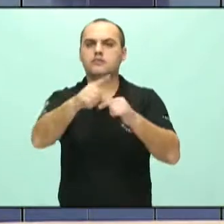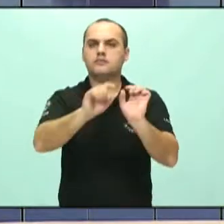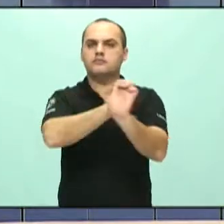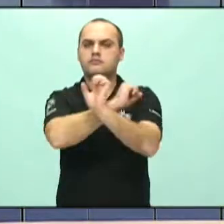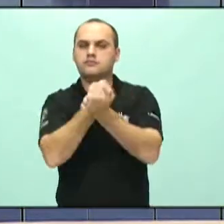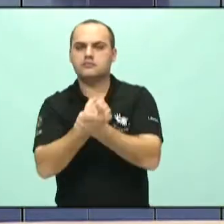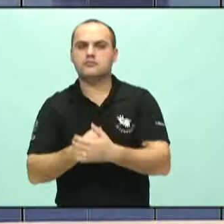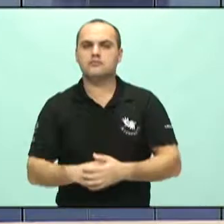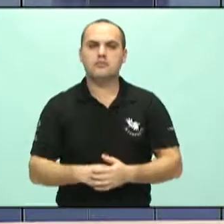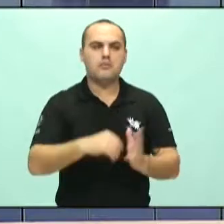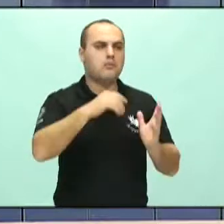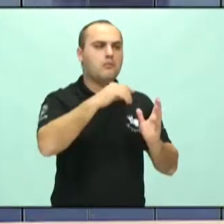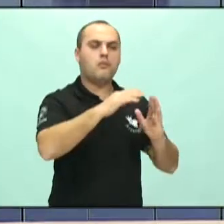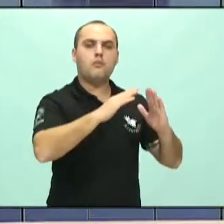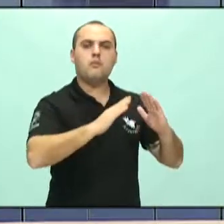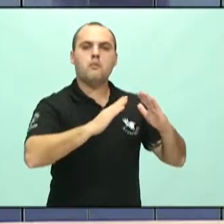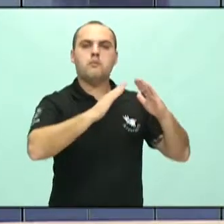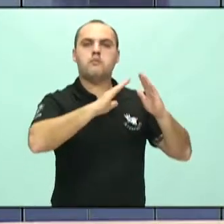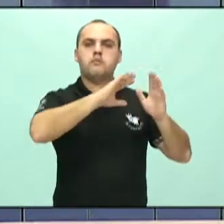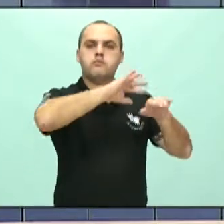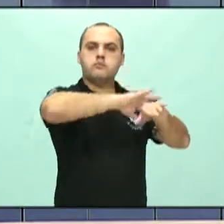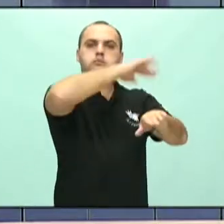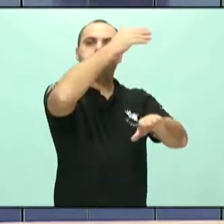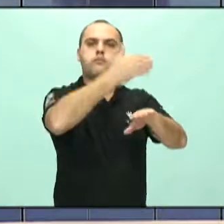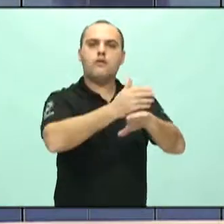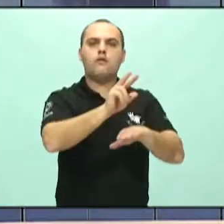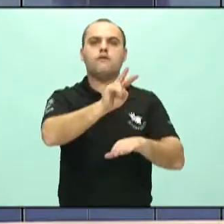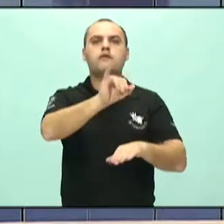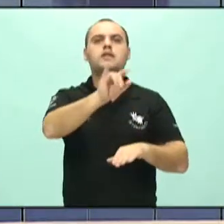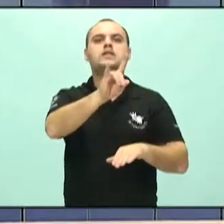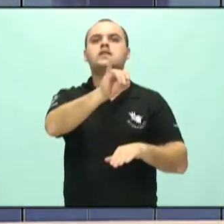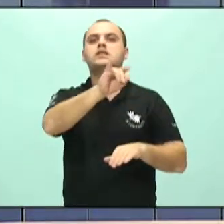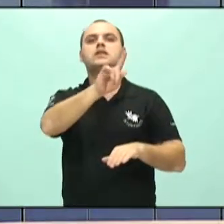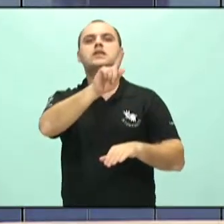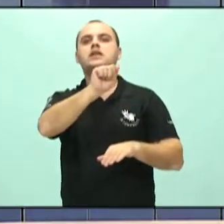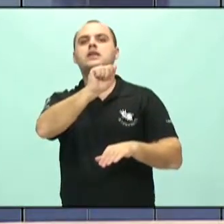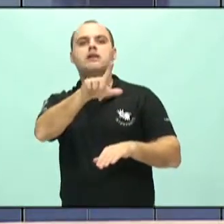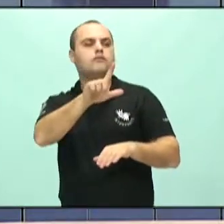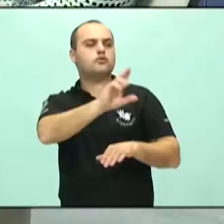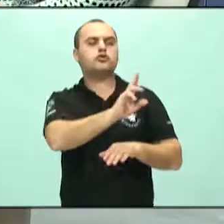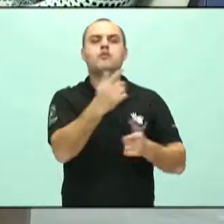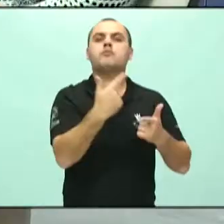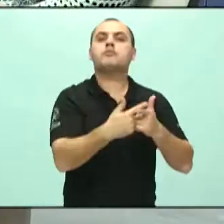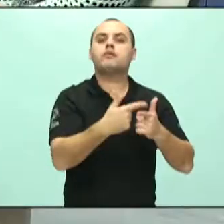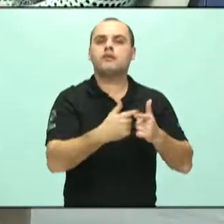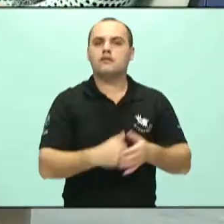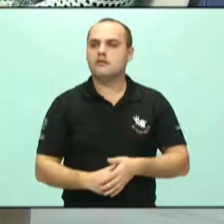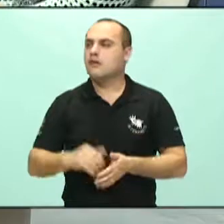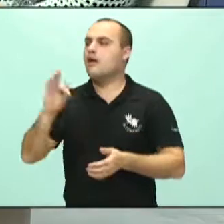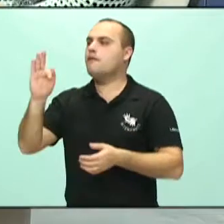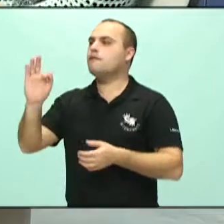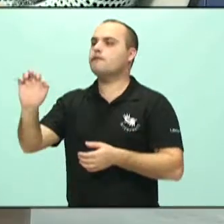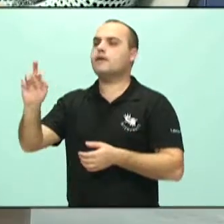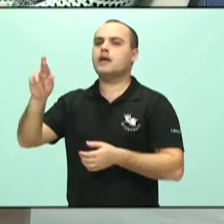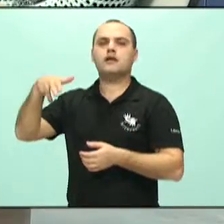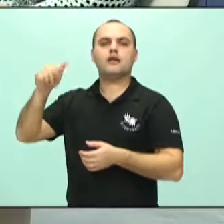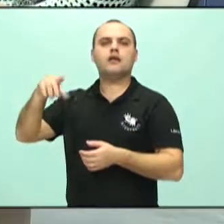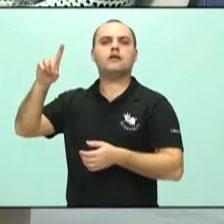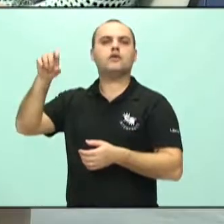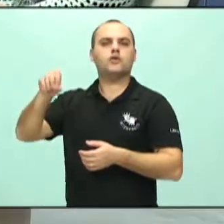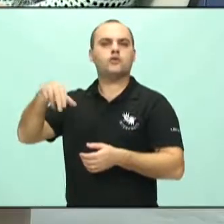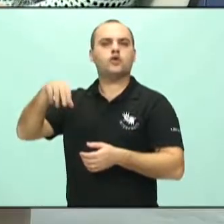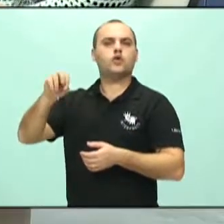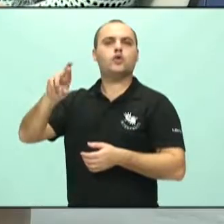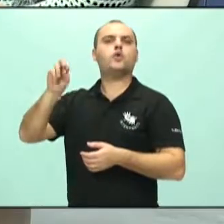do Vidigal se chama Morro de Vidigal? O que era Fernando de Noronha naquele tempo, quando do Império? Então nós temos que trazer essa história. Por